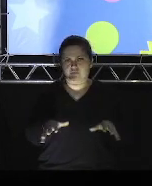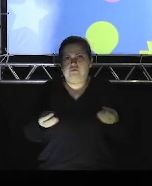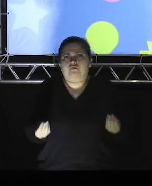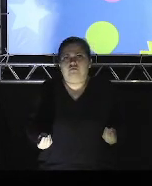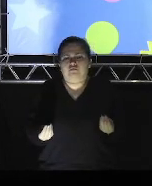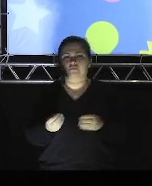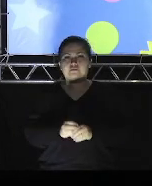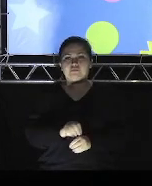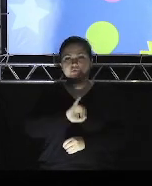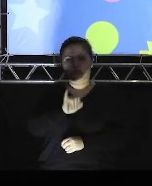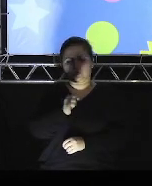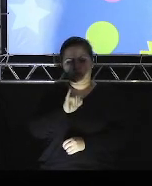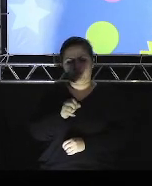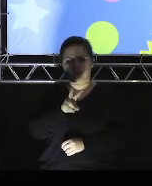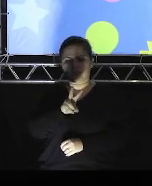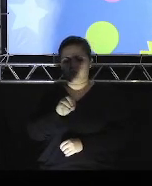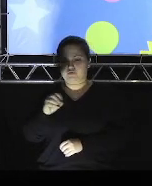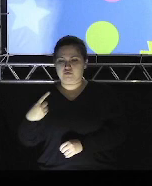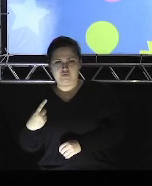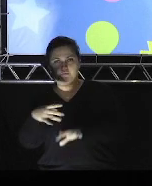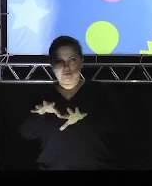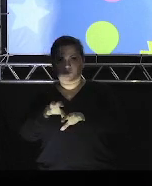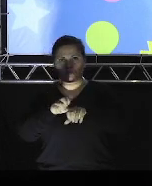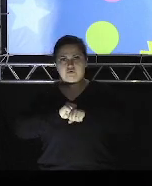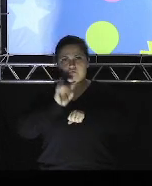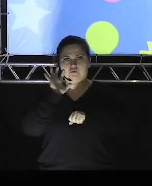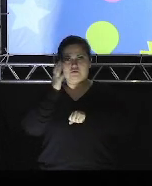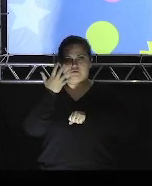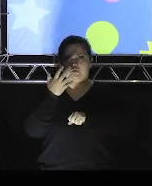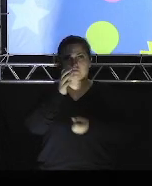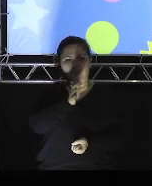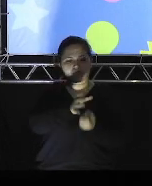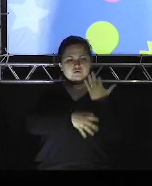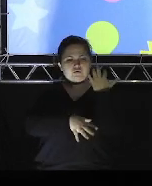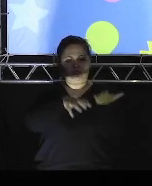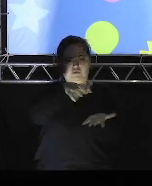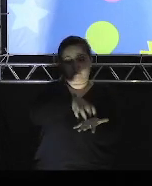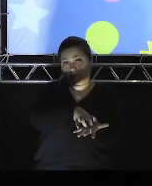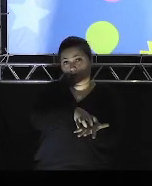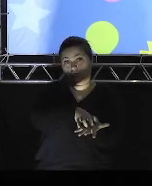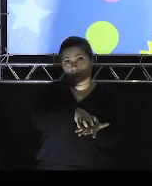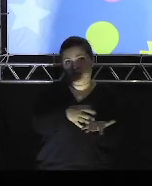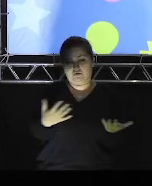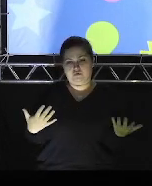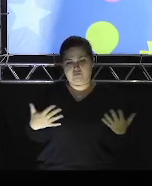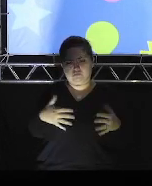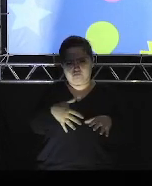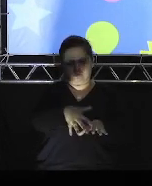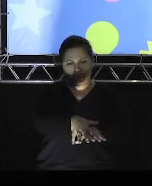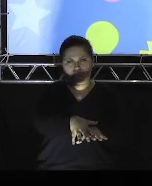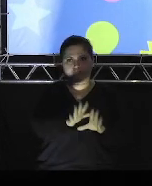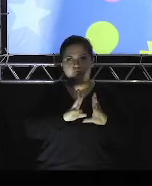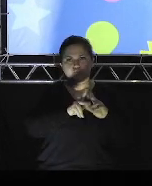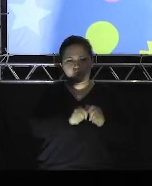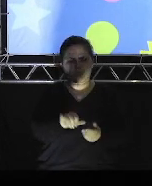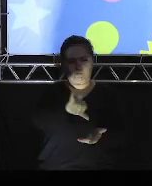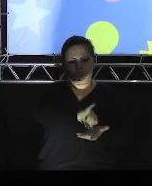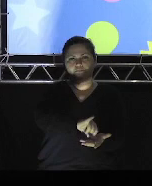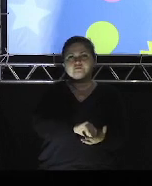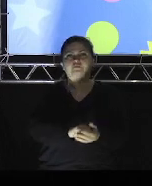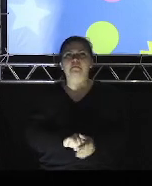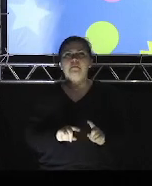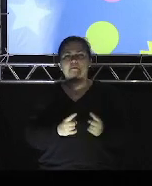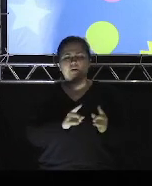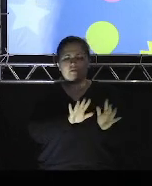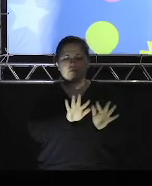Então, em janeiro de 2001, se assume a decisão de criar uma área, ou seja, de centralizar. E ali, já